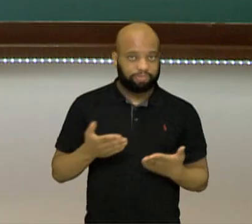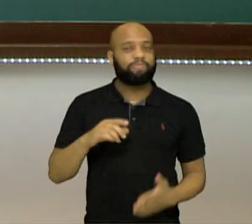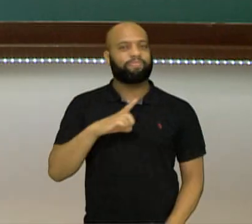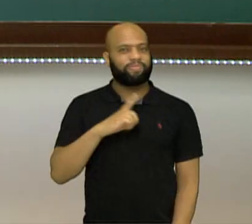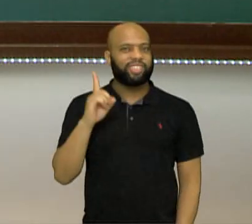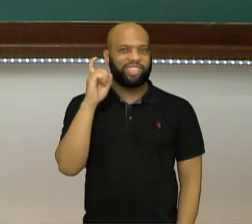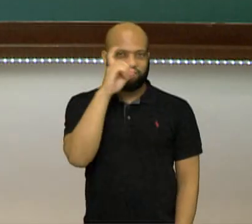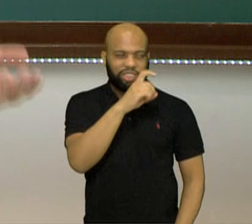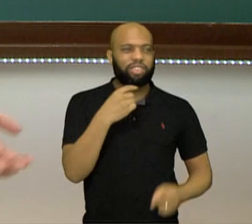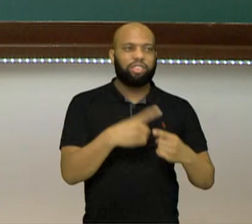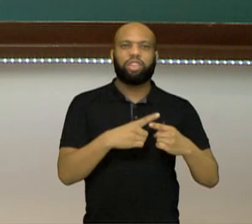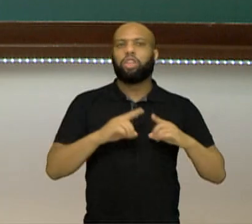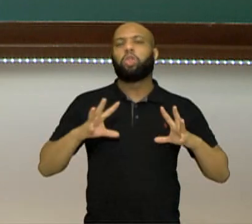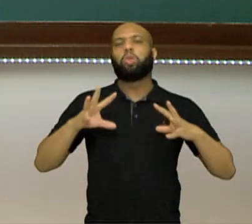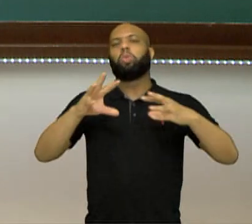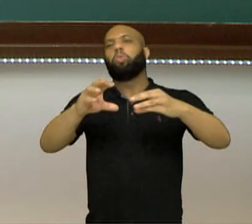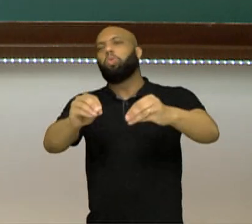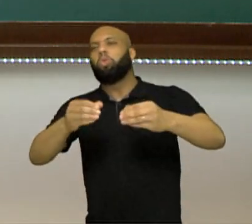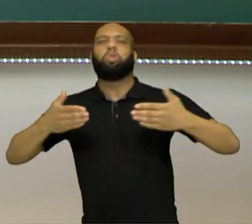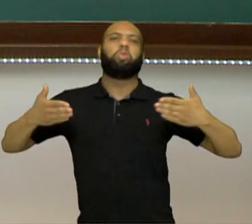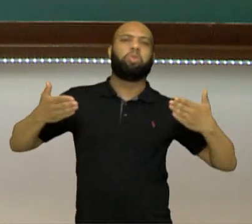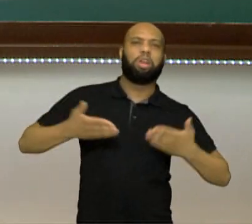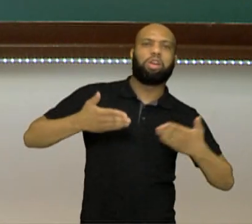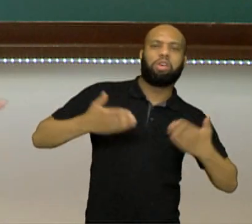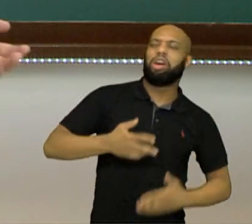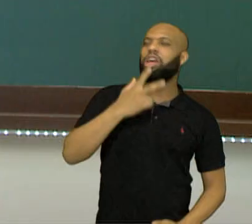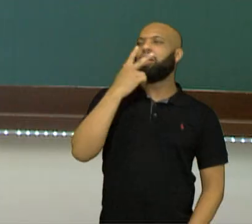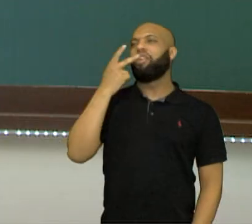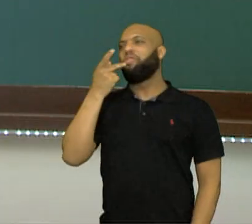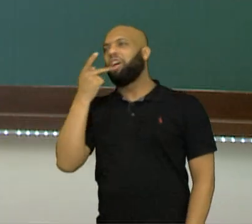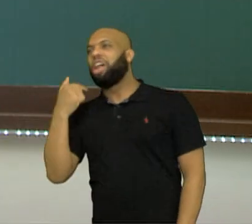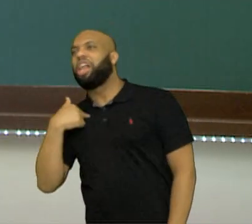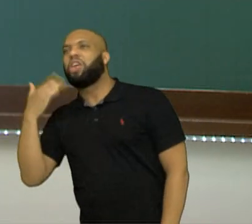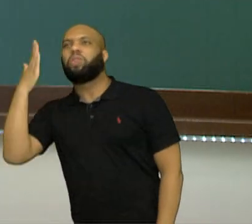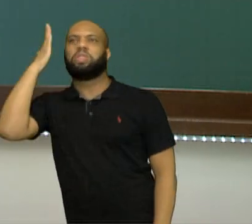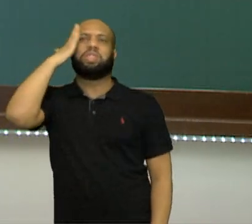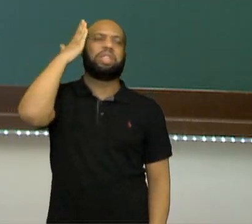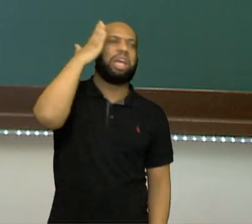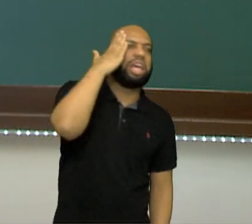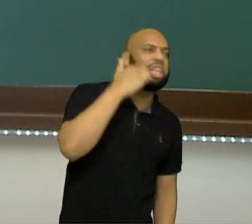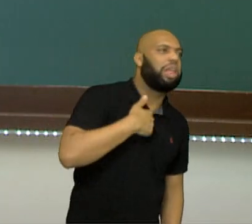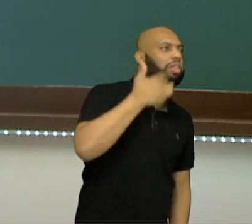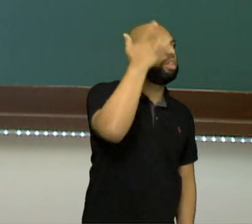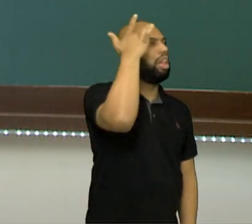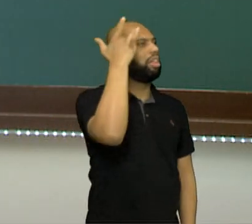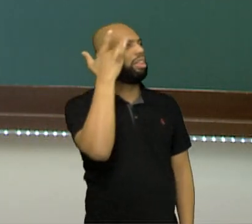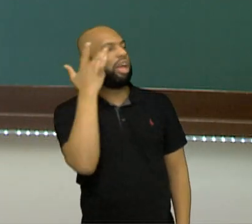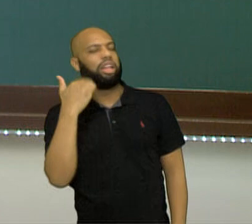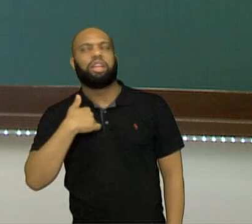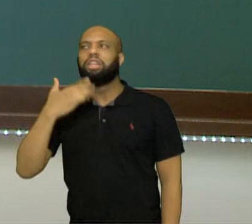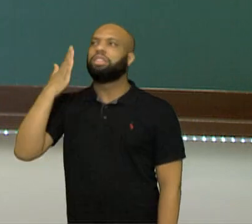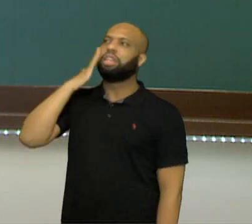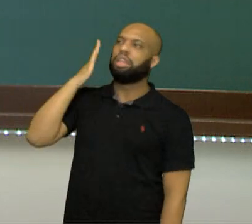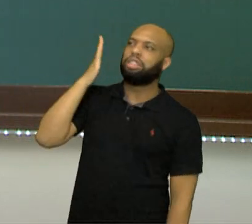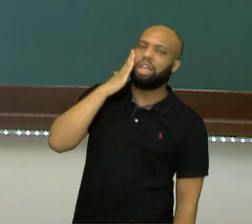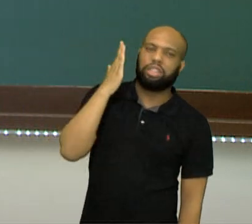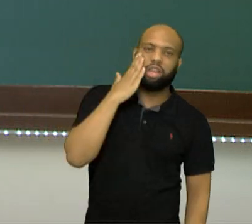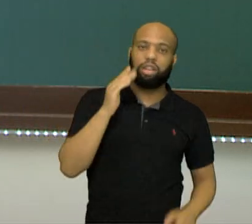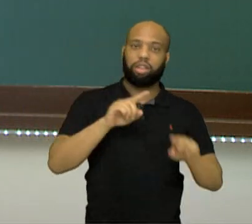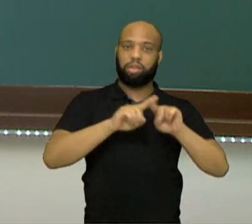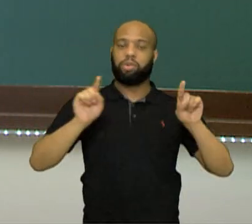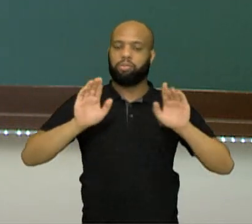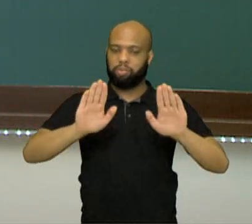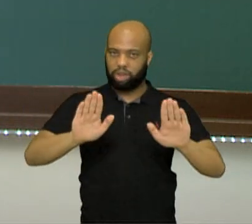tá complicado. Todo mundo virou hoje expert, né? Fala de tudo um pouco eu sei. E na verdade,